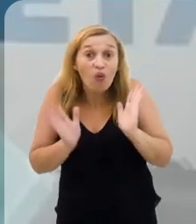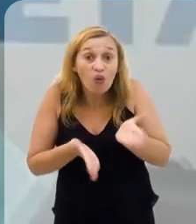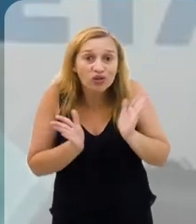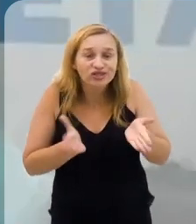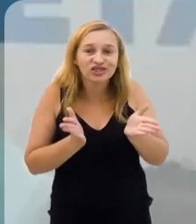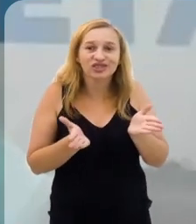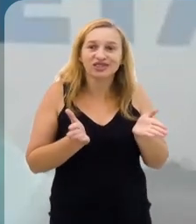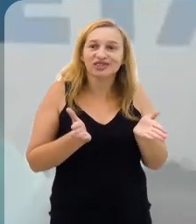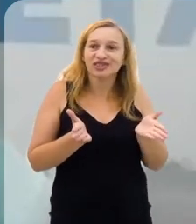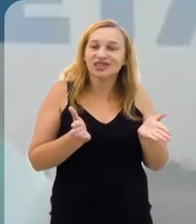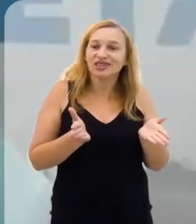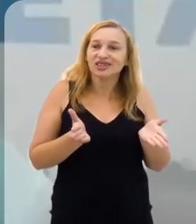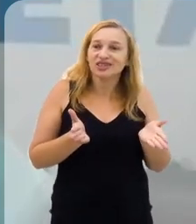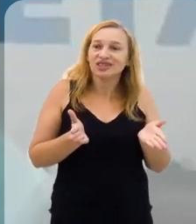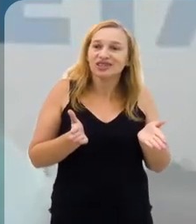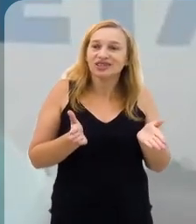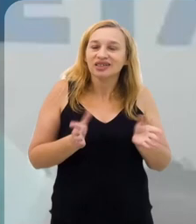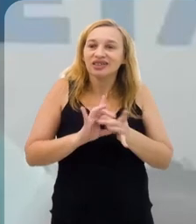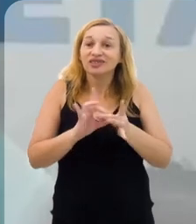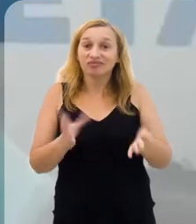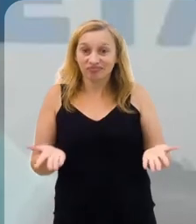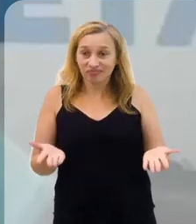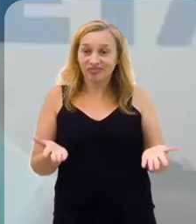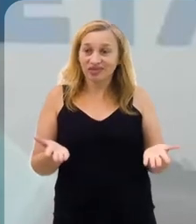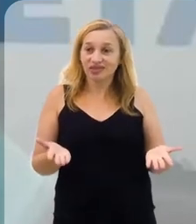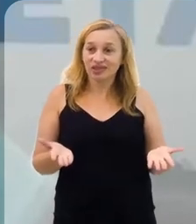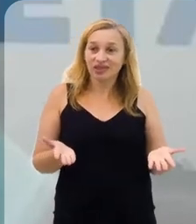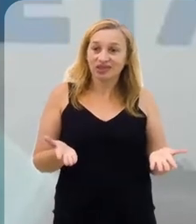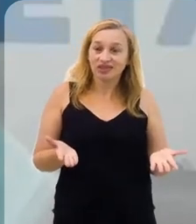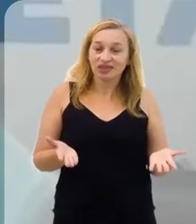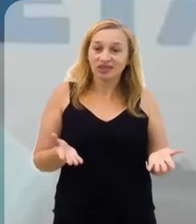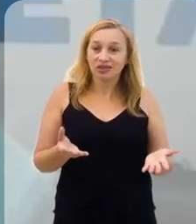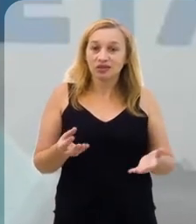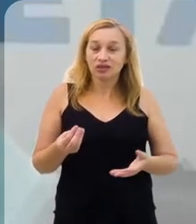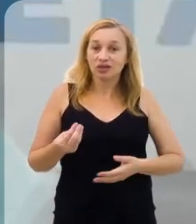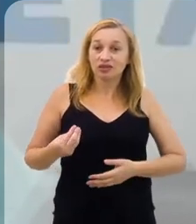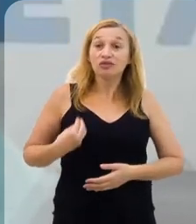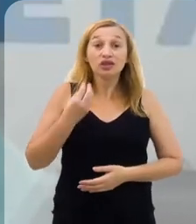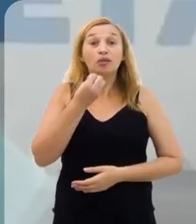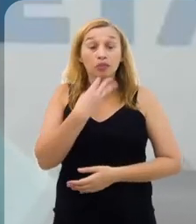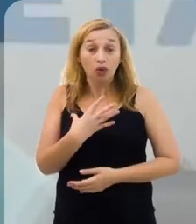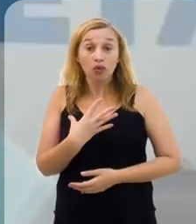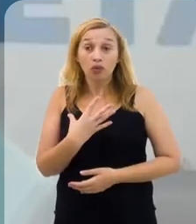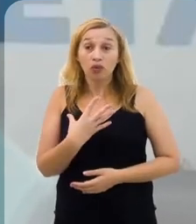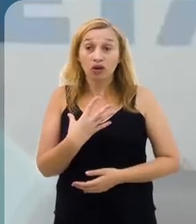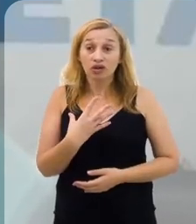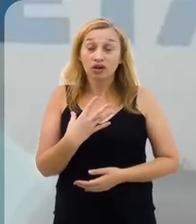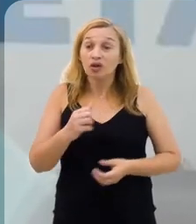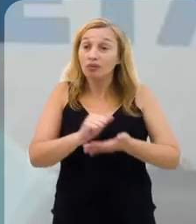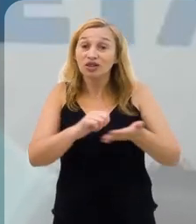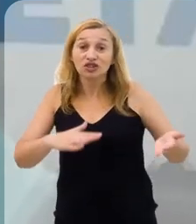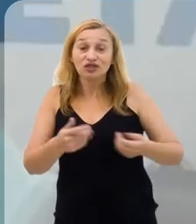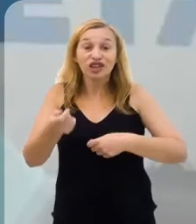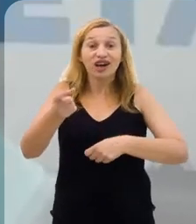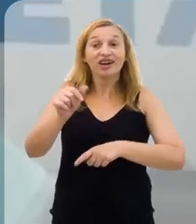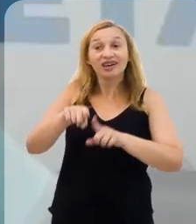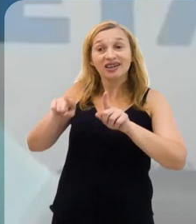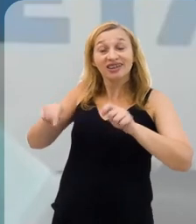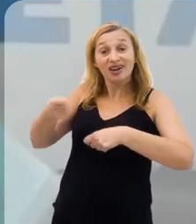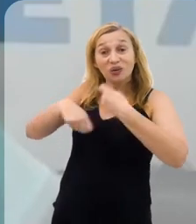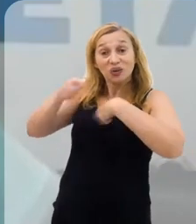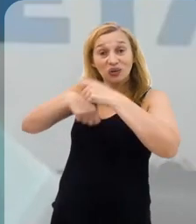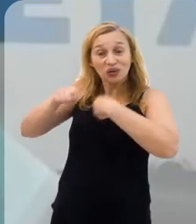atividade econômica. E hoje elas dispõem de uma condição totalmente favorável